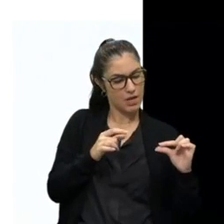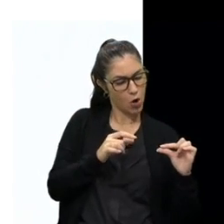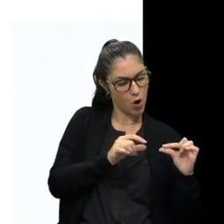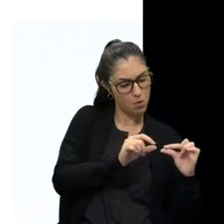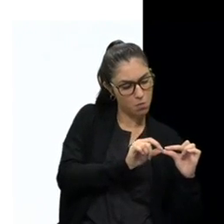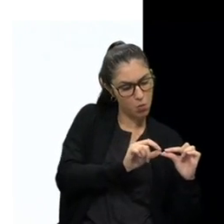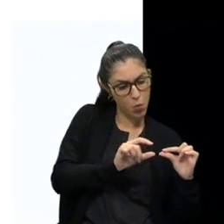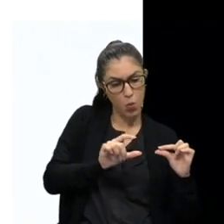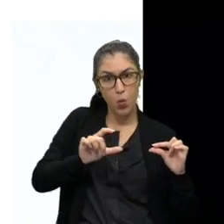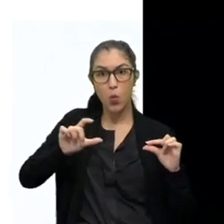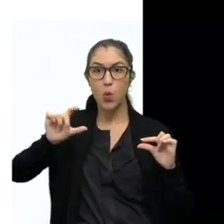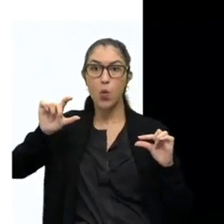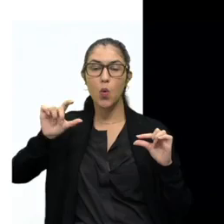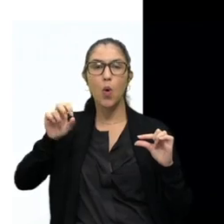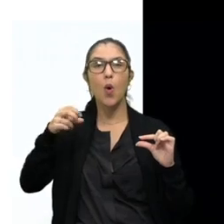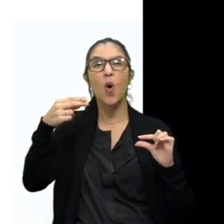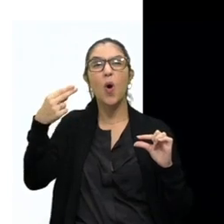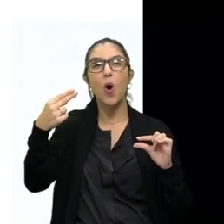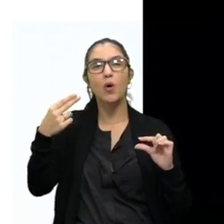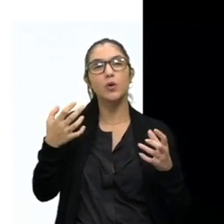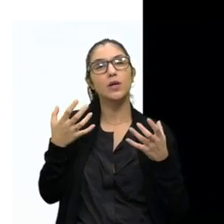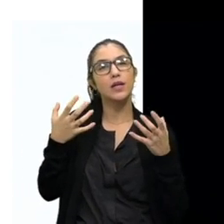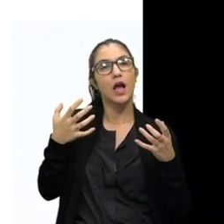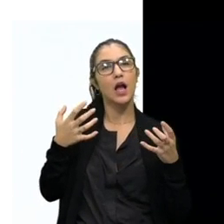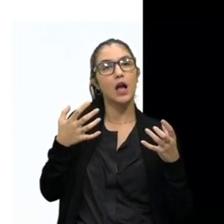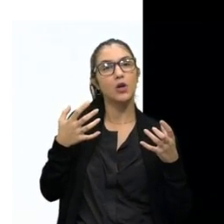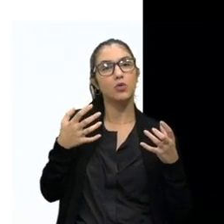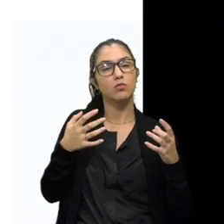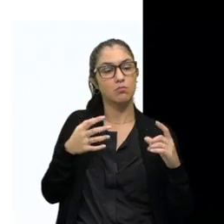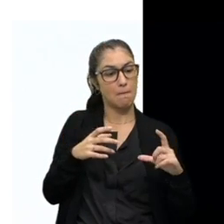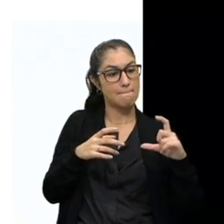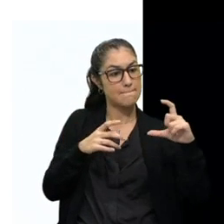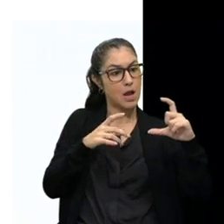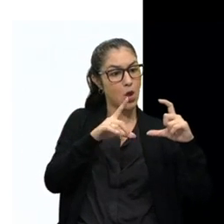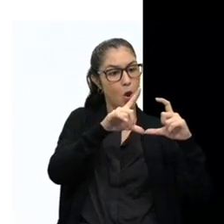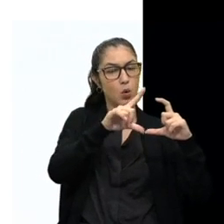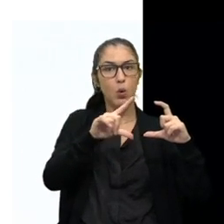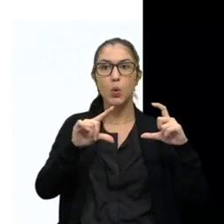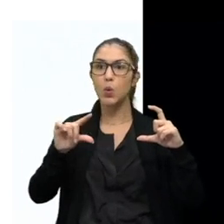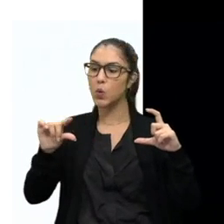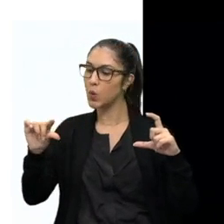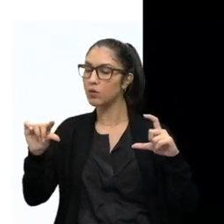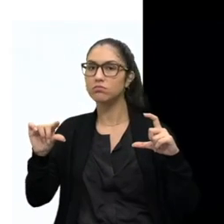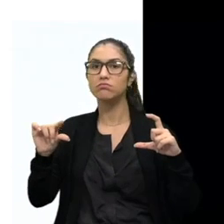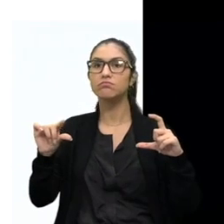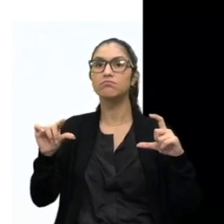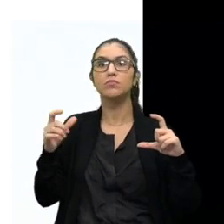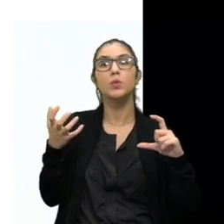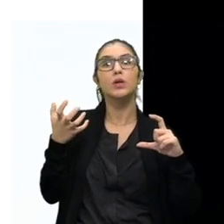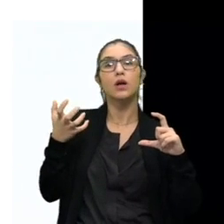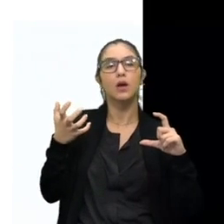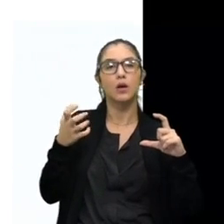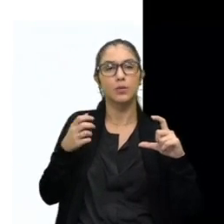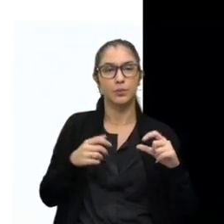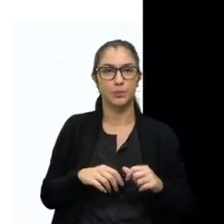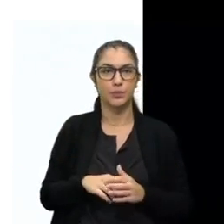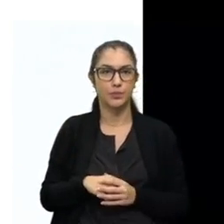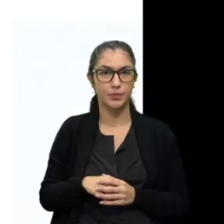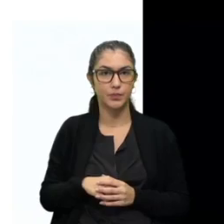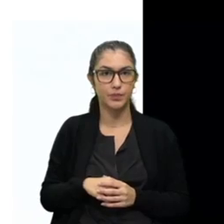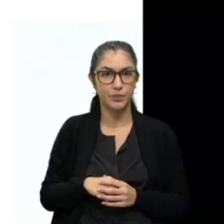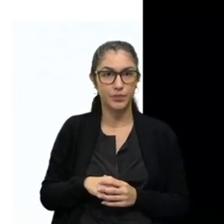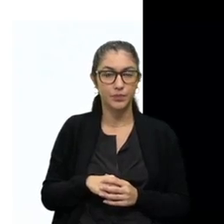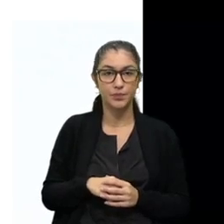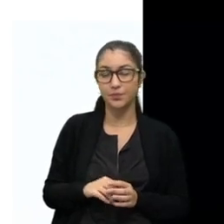o maior, ou eu posso dizer que eu quero do maior para o menor, né? Crescente ou